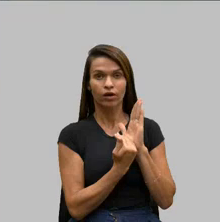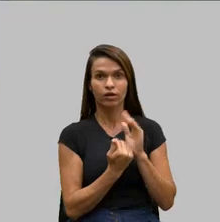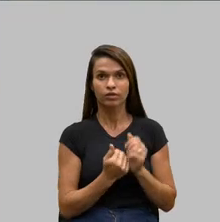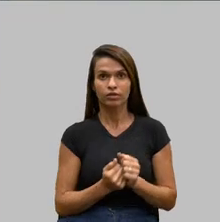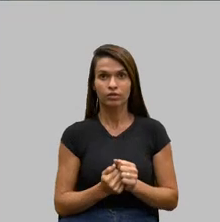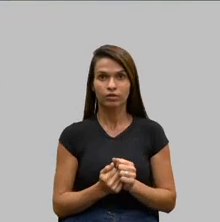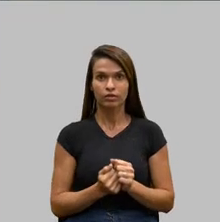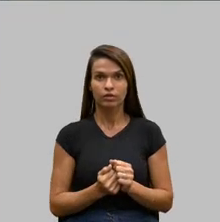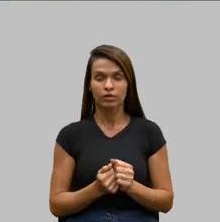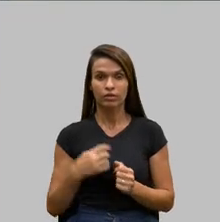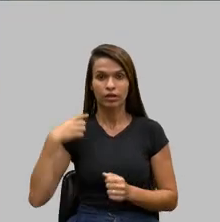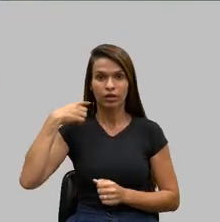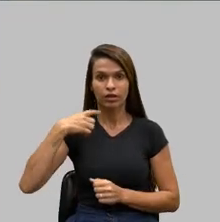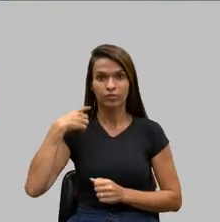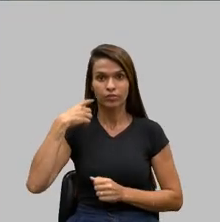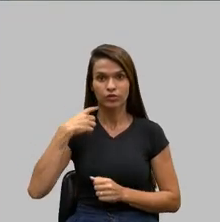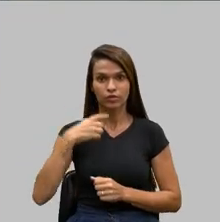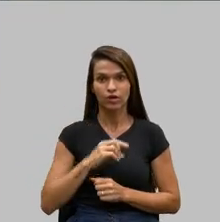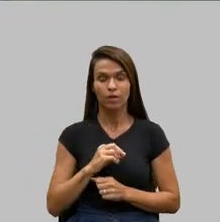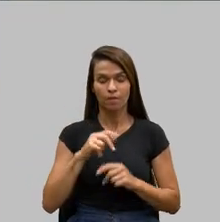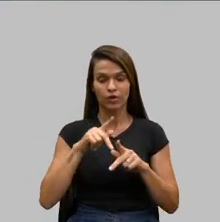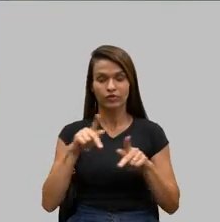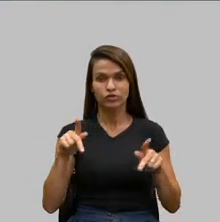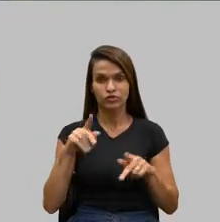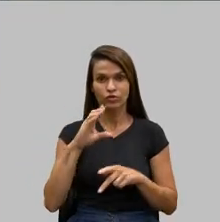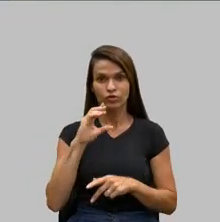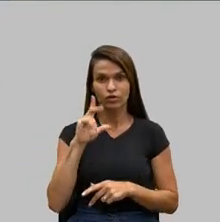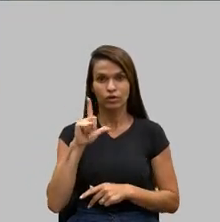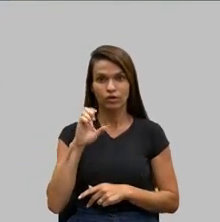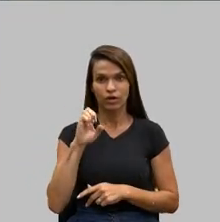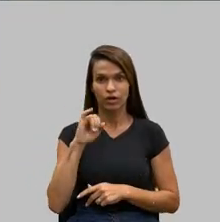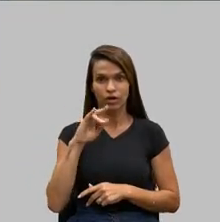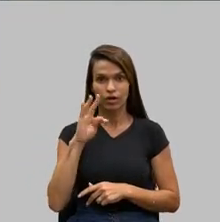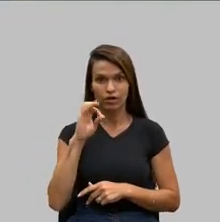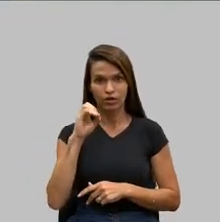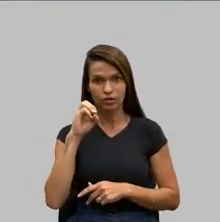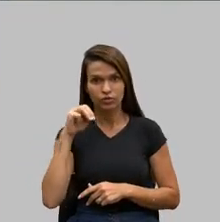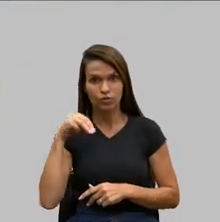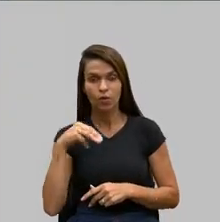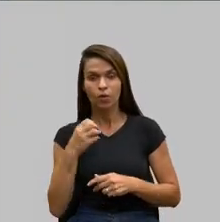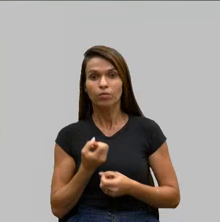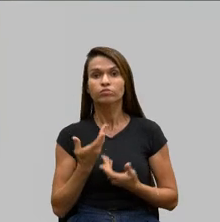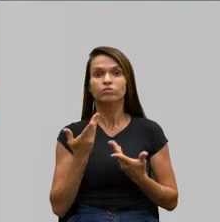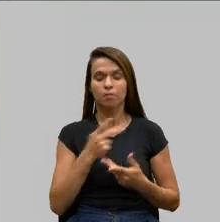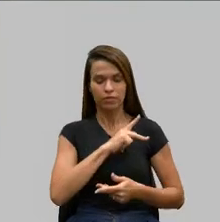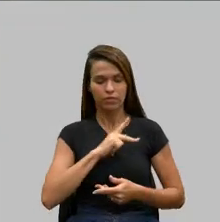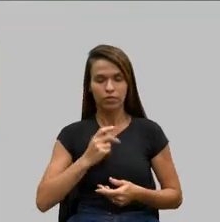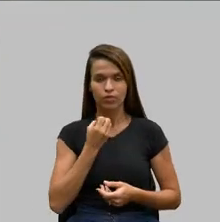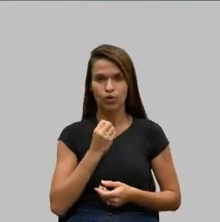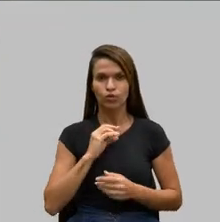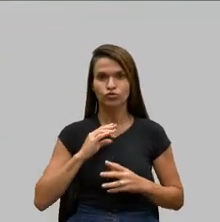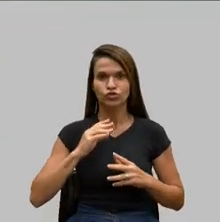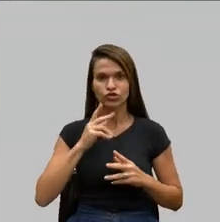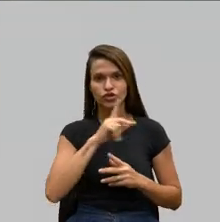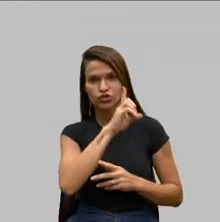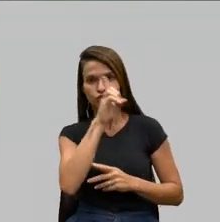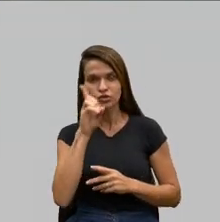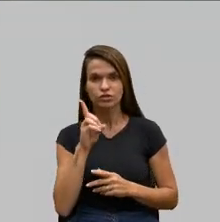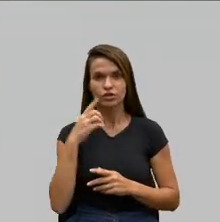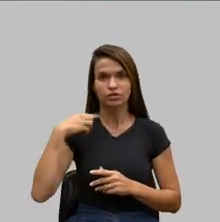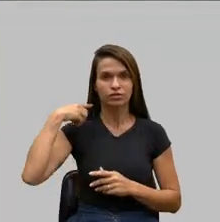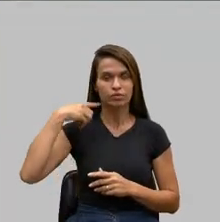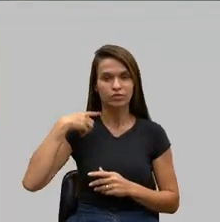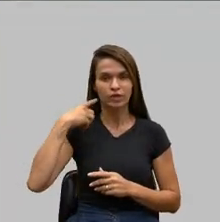ordem Deputado Professor cleito eh Presidente bom dia bom dia demais deputados deputada